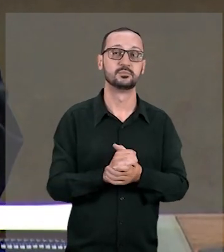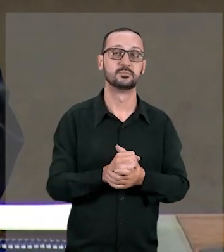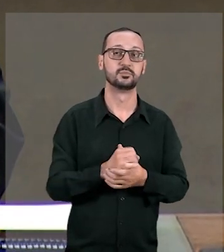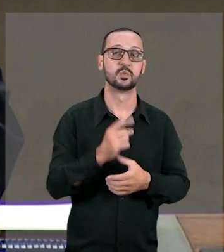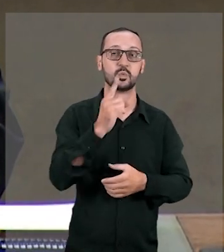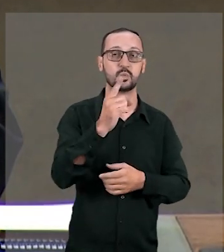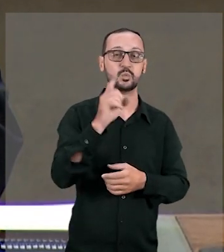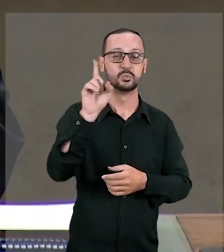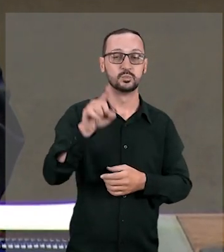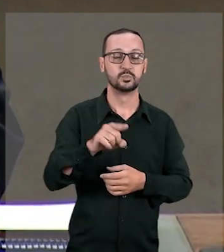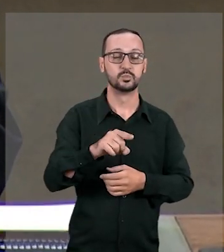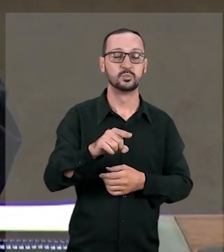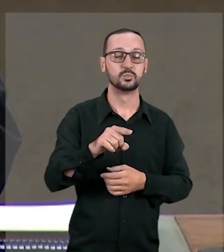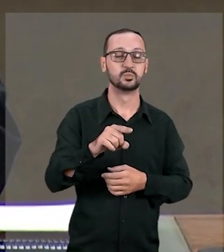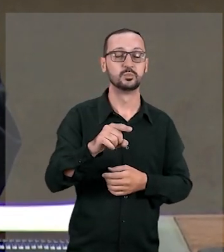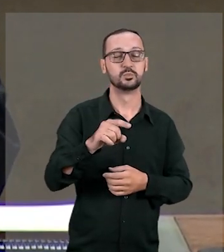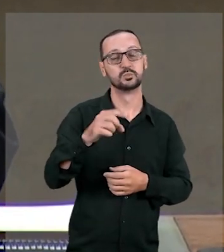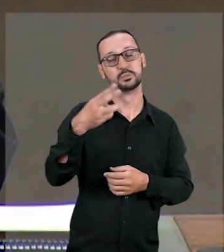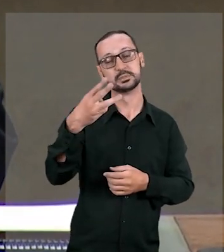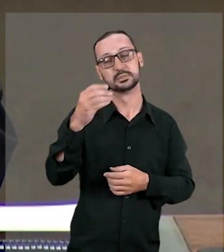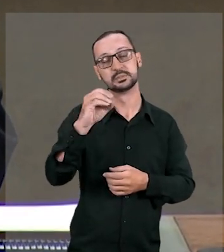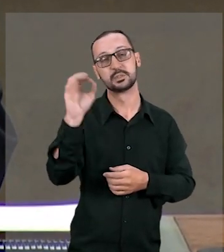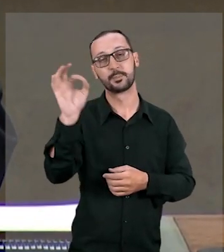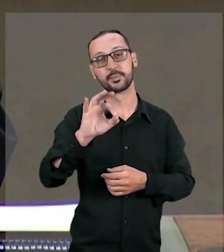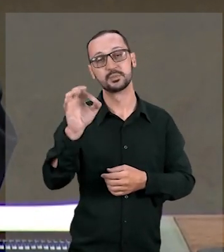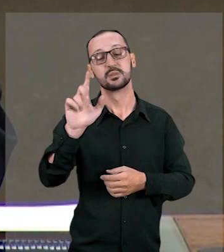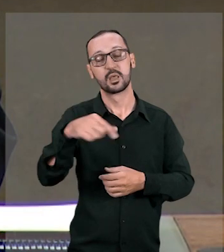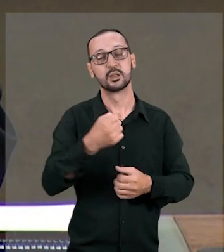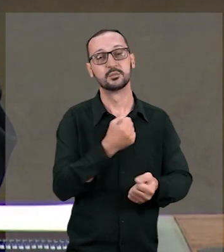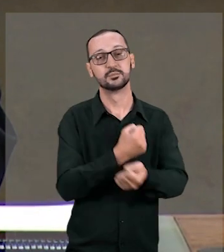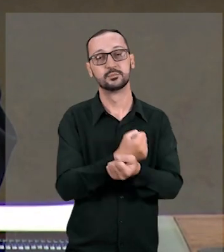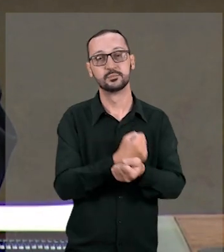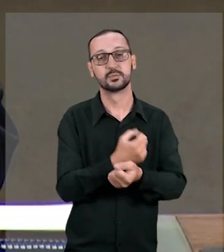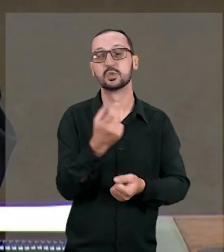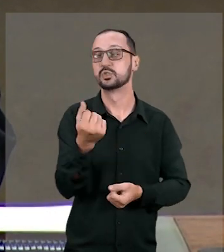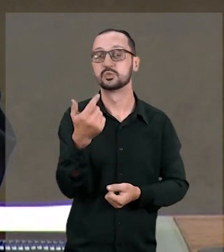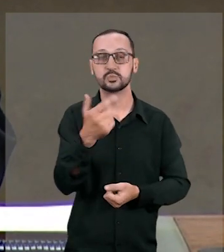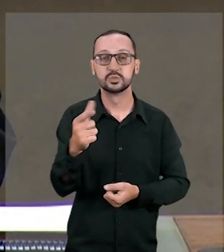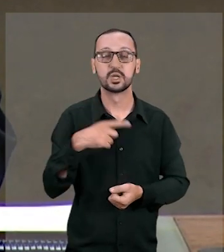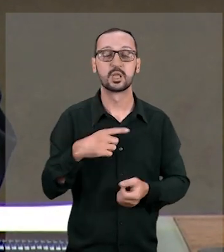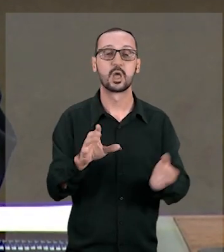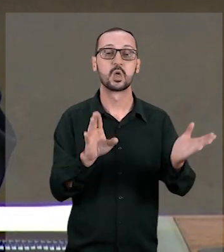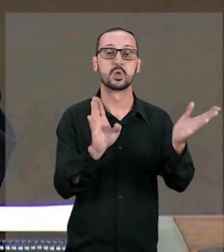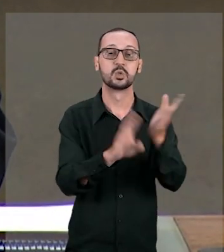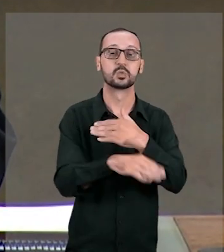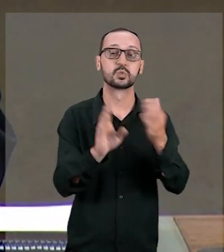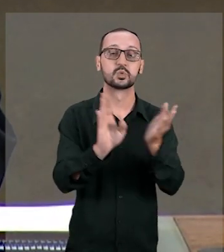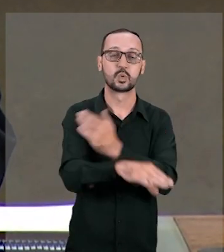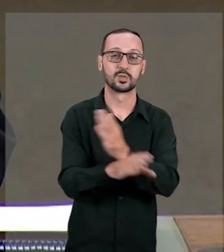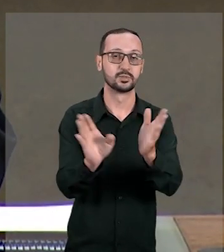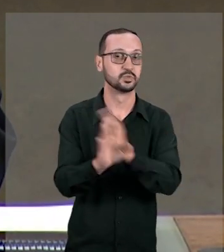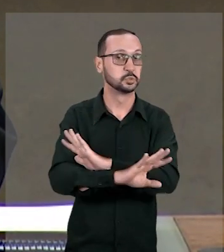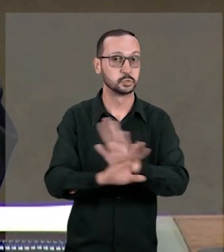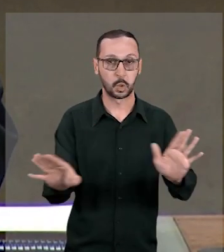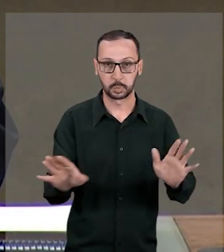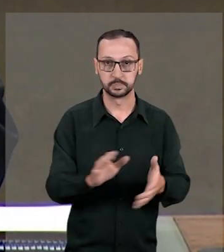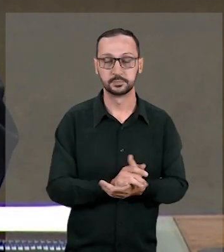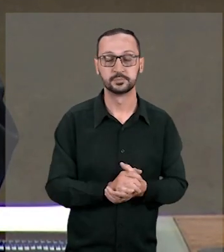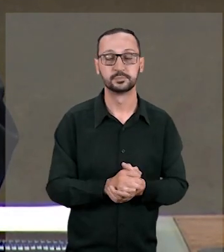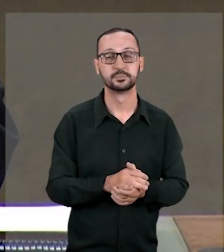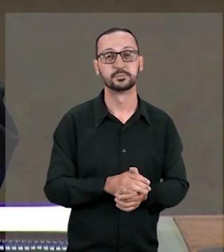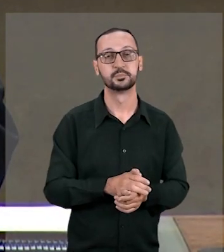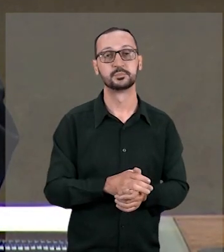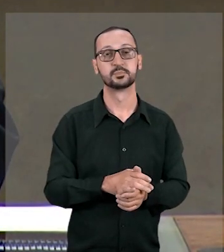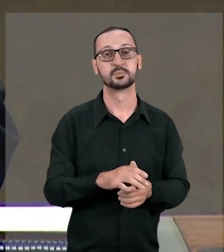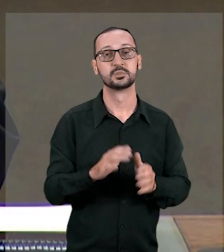da população era de escravos. Não havia dinheiro, não havia moeda. As trocas eram feitas por escambo. E